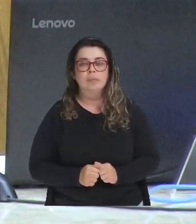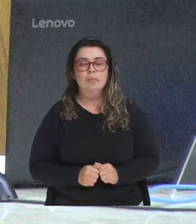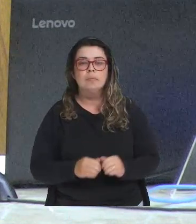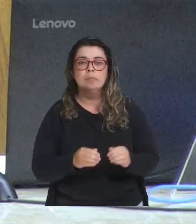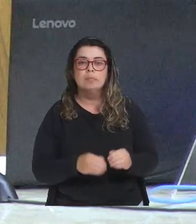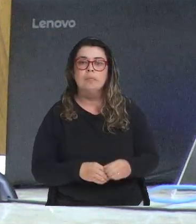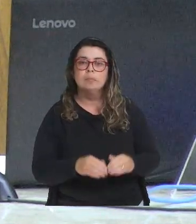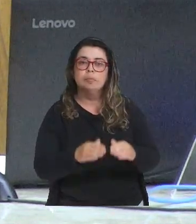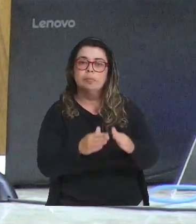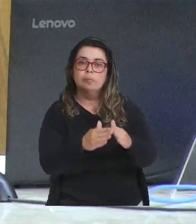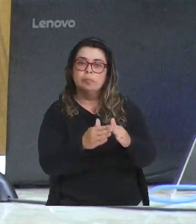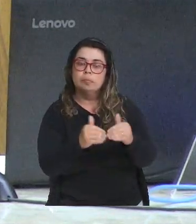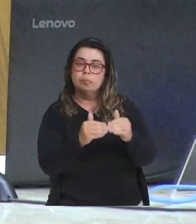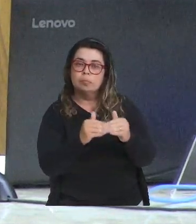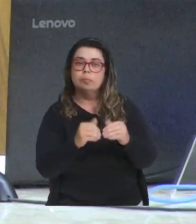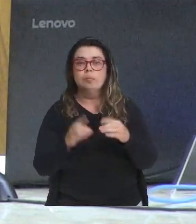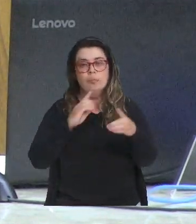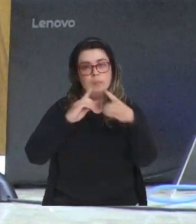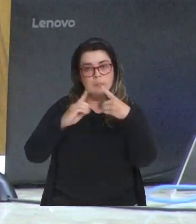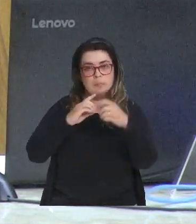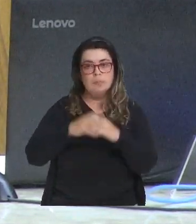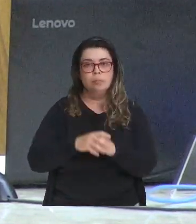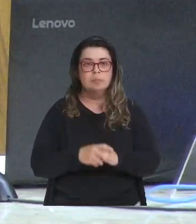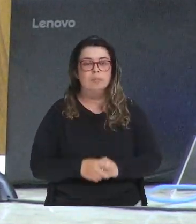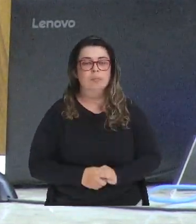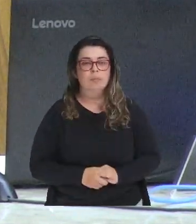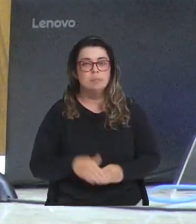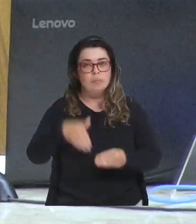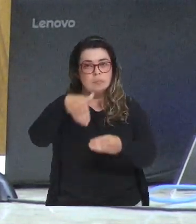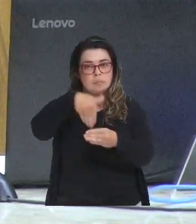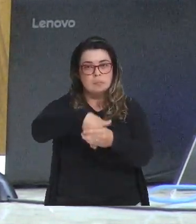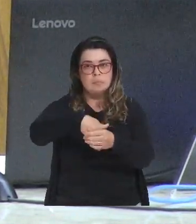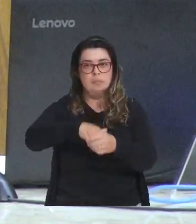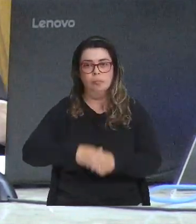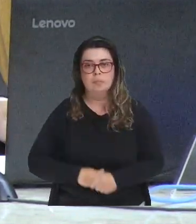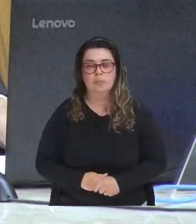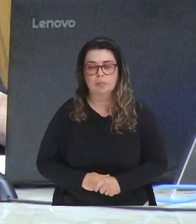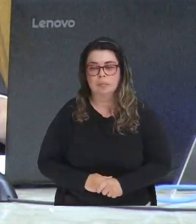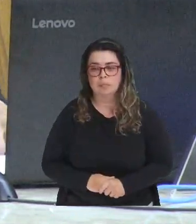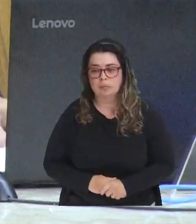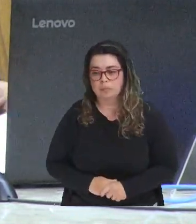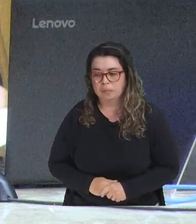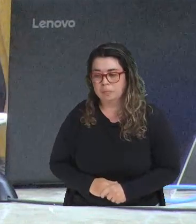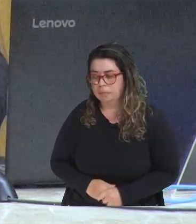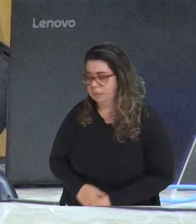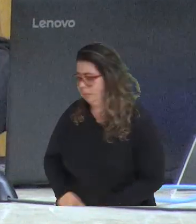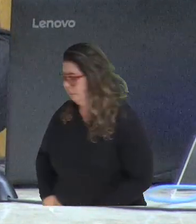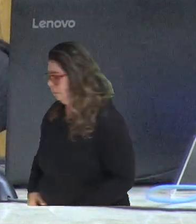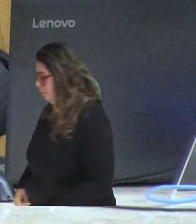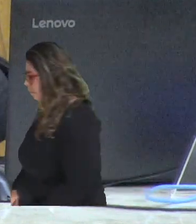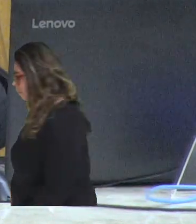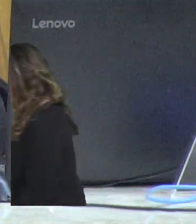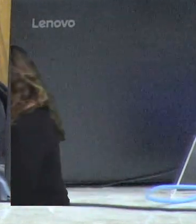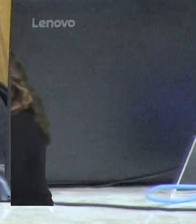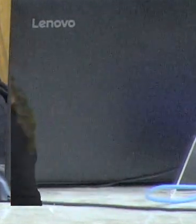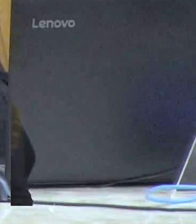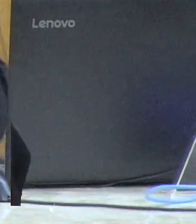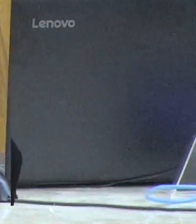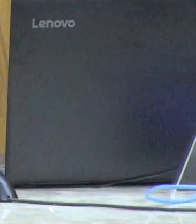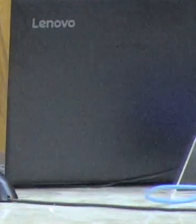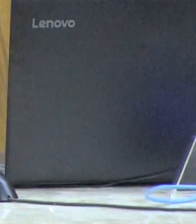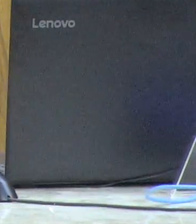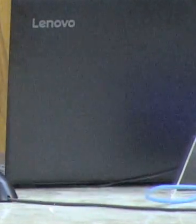vereador Rogério Nascimento em discussão e votação. Então passaremos agora à discussão e votação